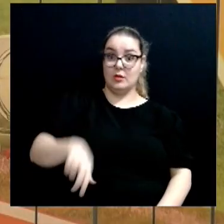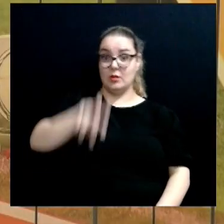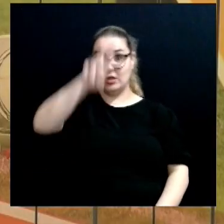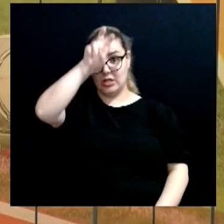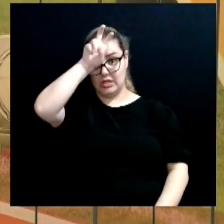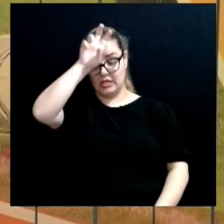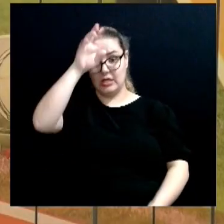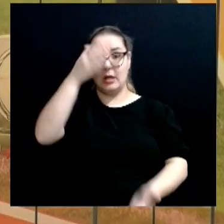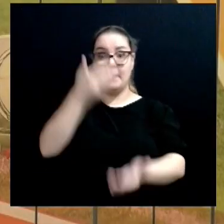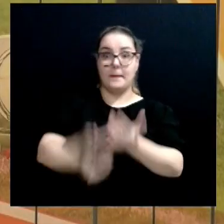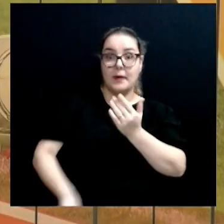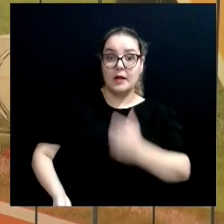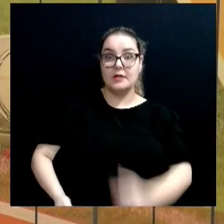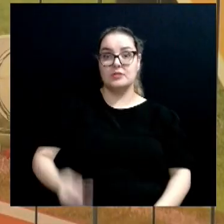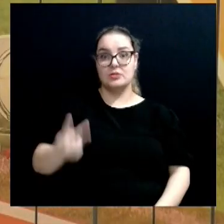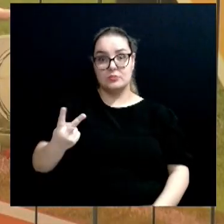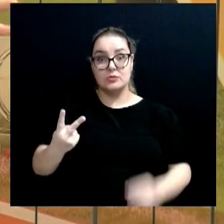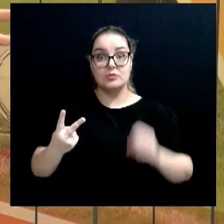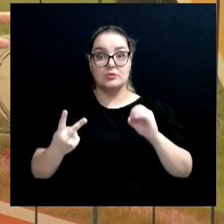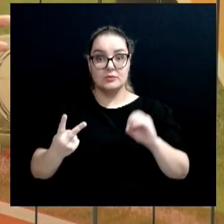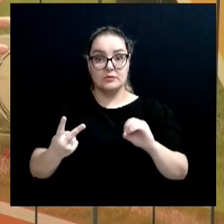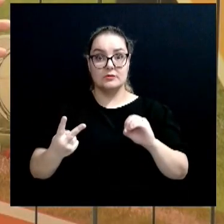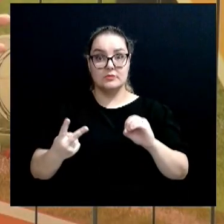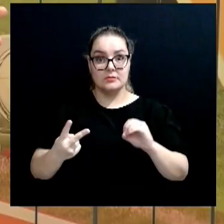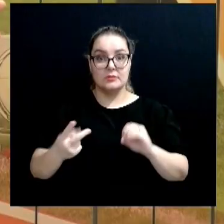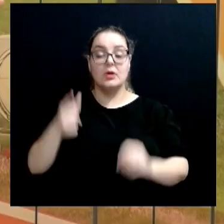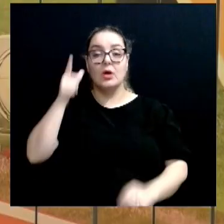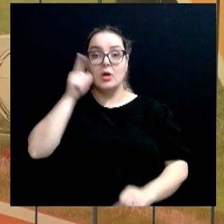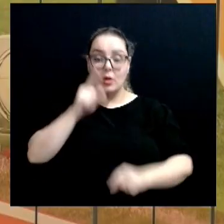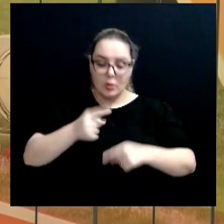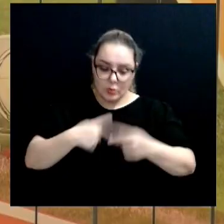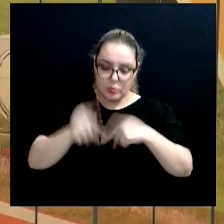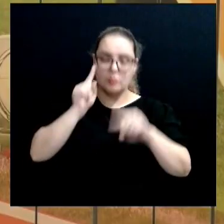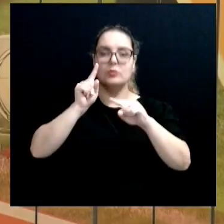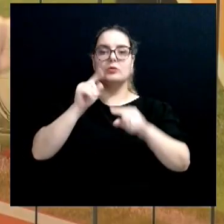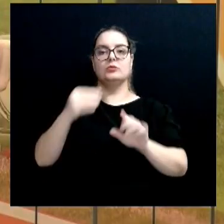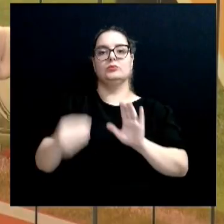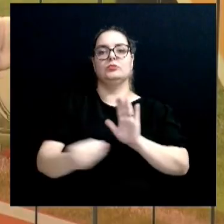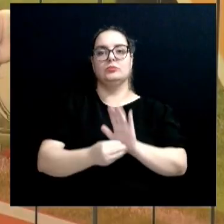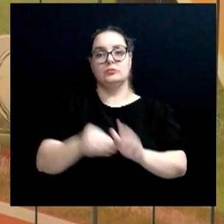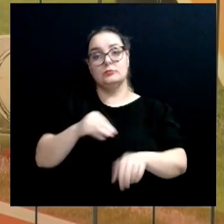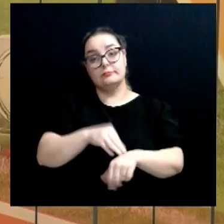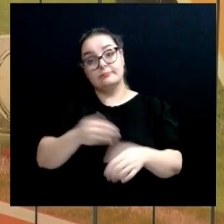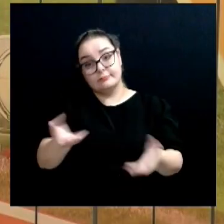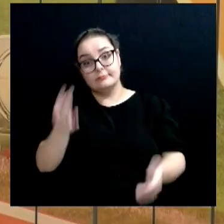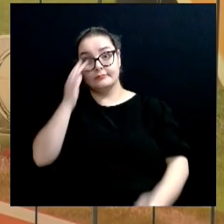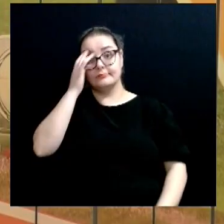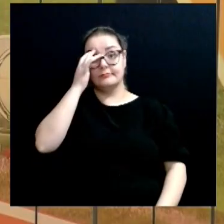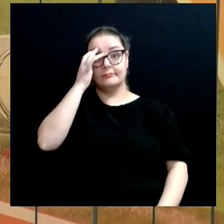por 2-0 e conseguiu a virada nos últimos minutos. E neste